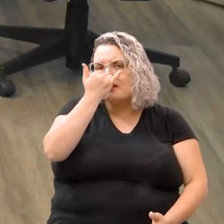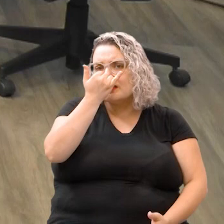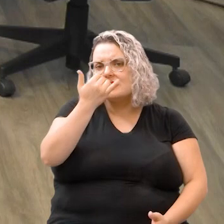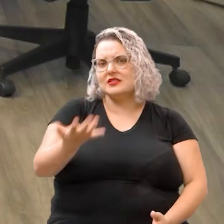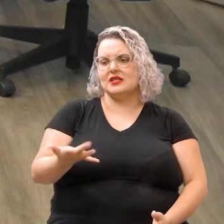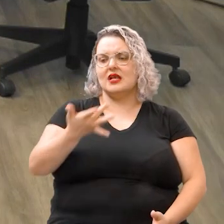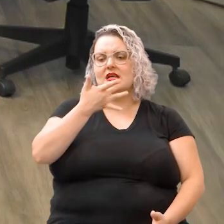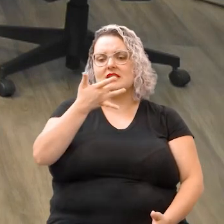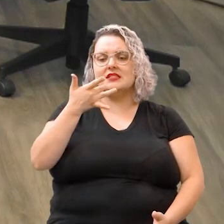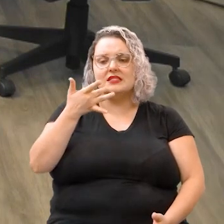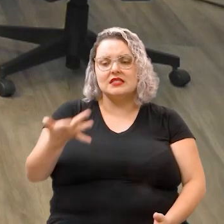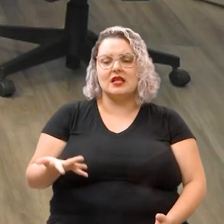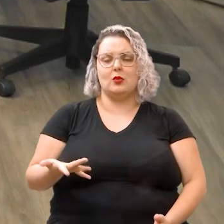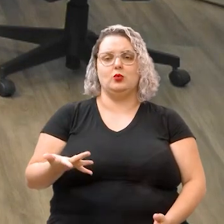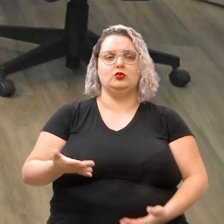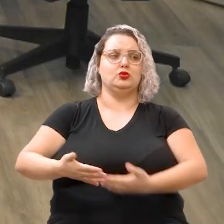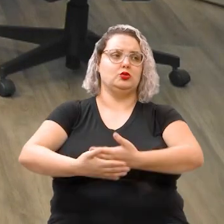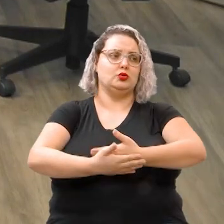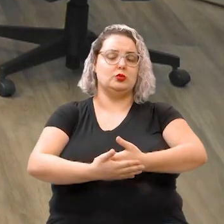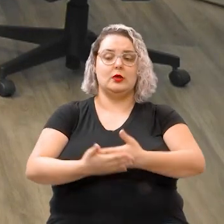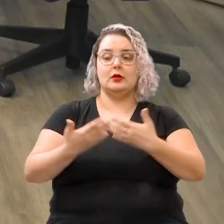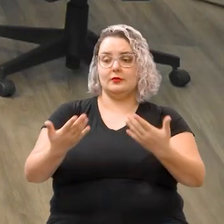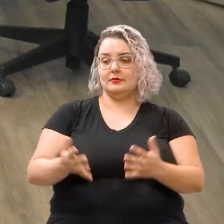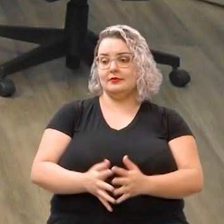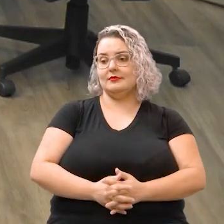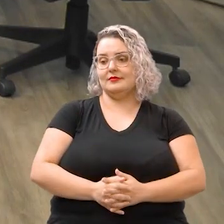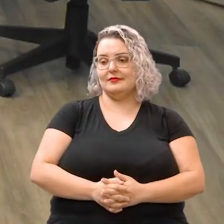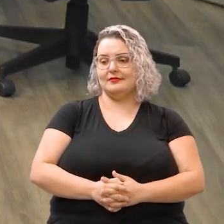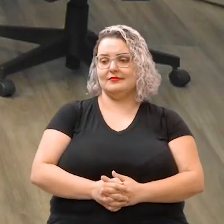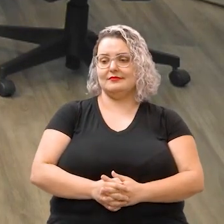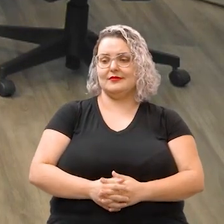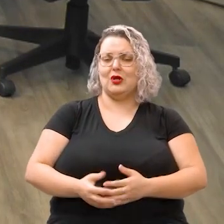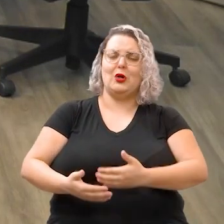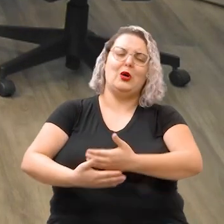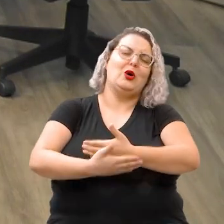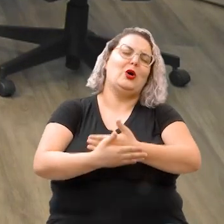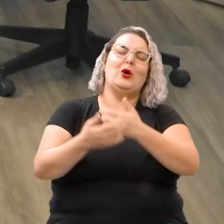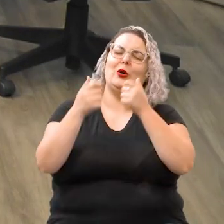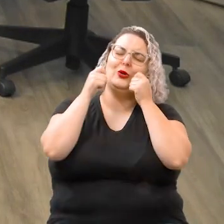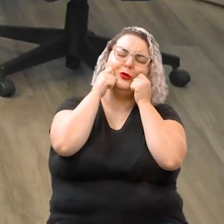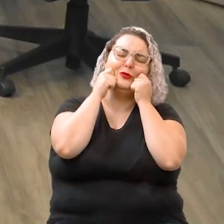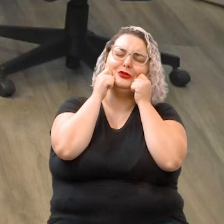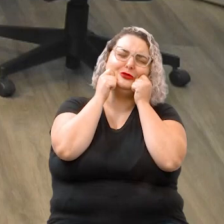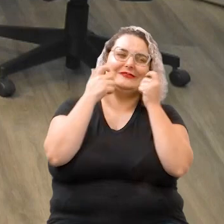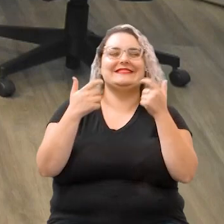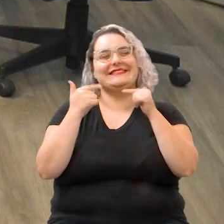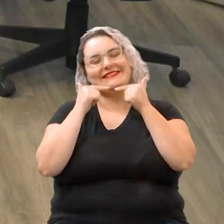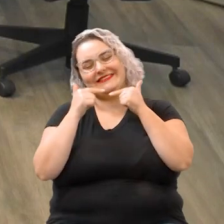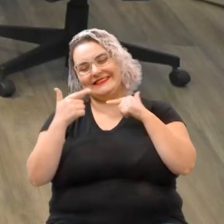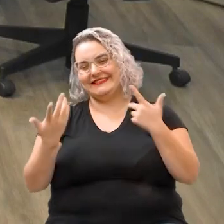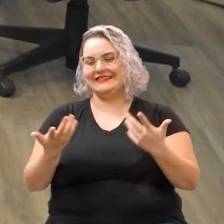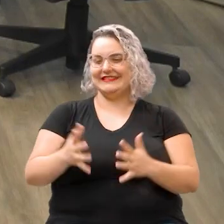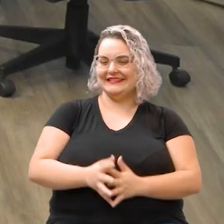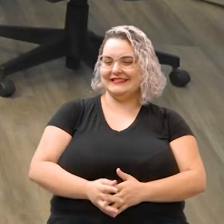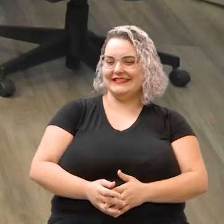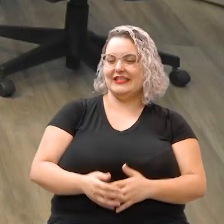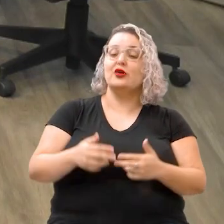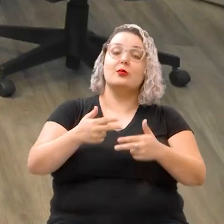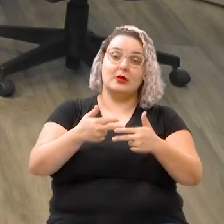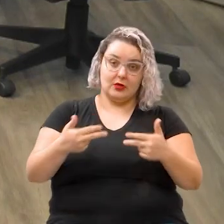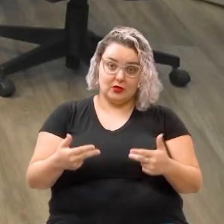à saúde bucal dos bebês? Ai, bebê, eles são tão gostosos. Uma coisa que a gente